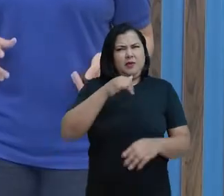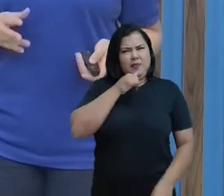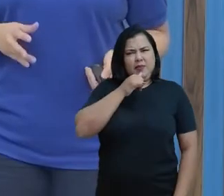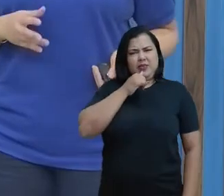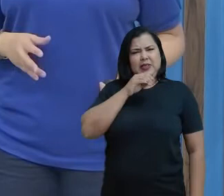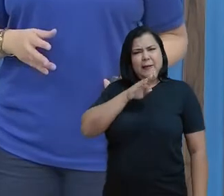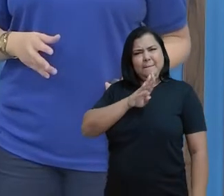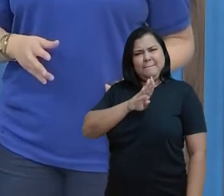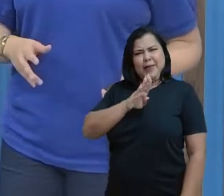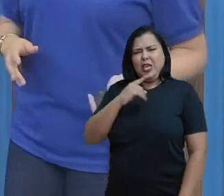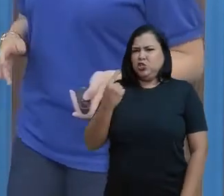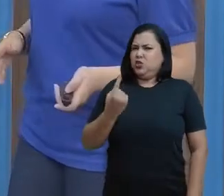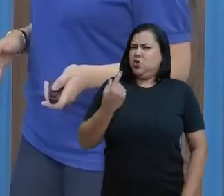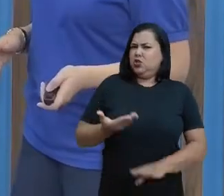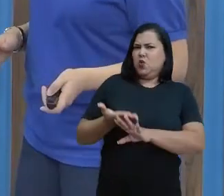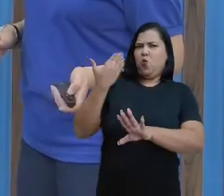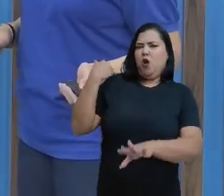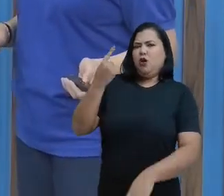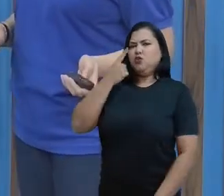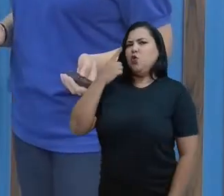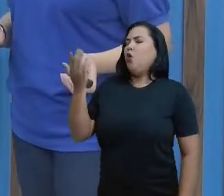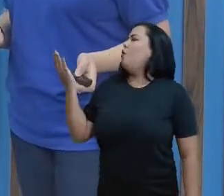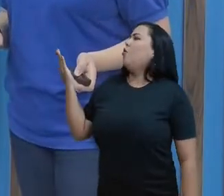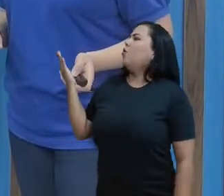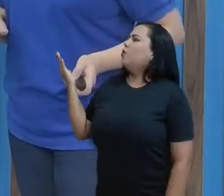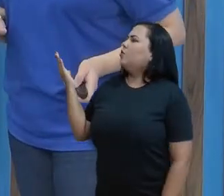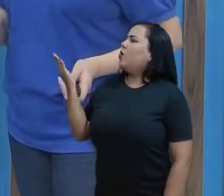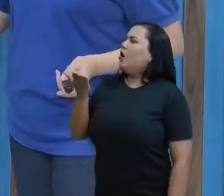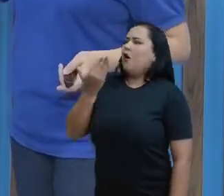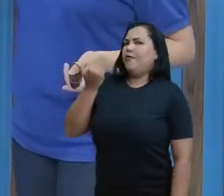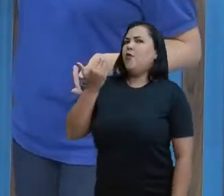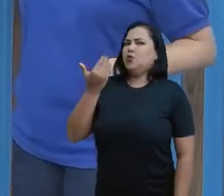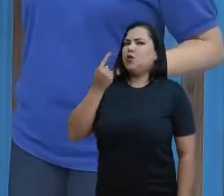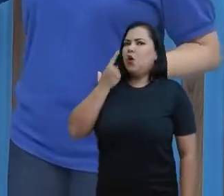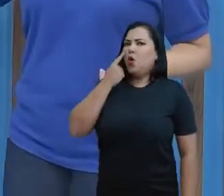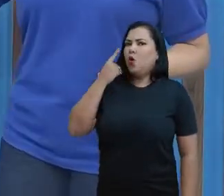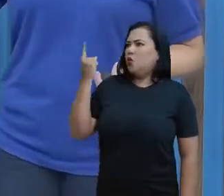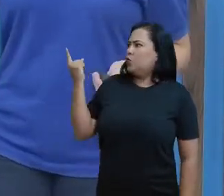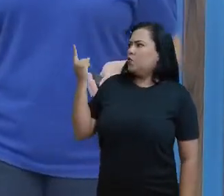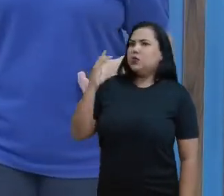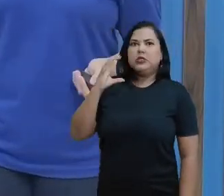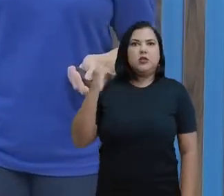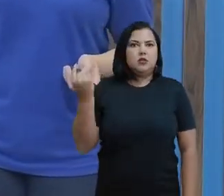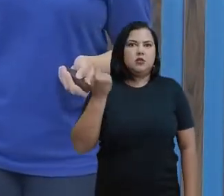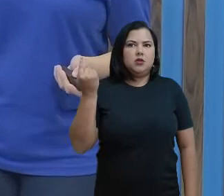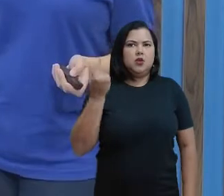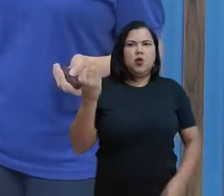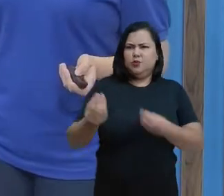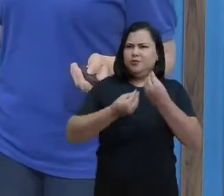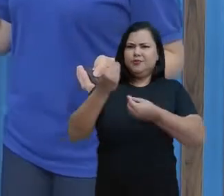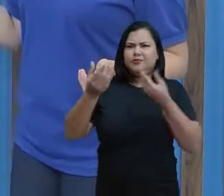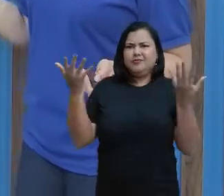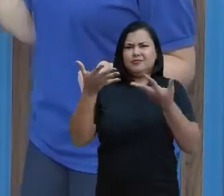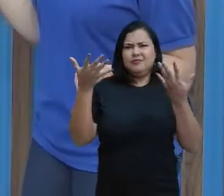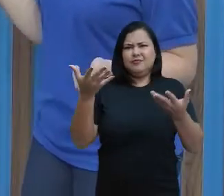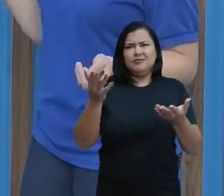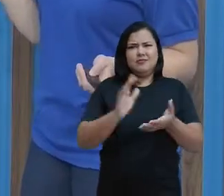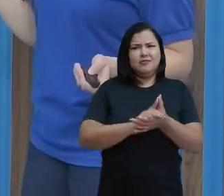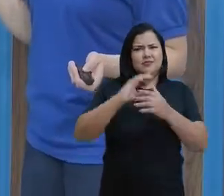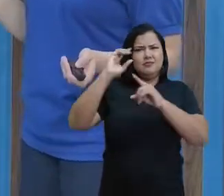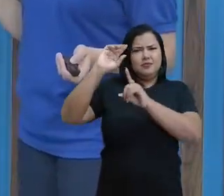estava sozinho agora, né? Ó, quando eu voltei aqui, ó, só para a gente mostrar, o C estava sozinho. E como é que agora ele